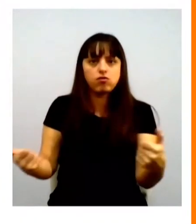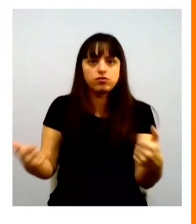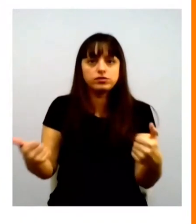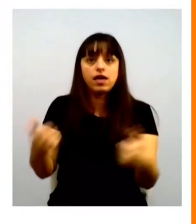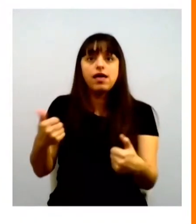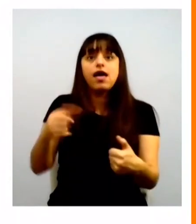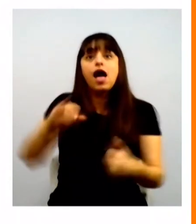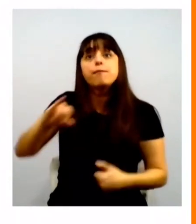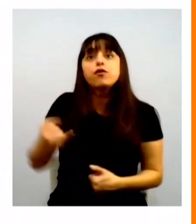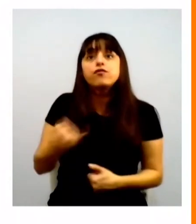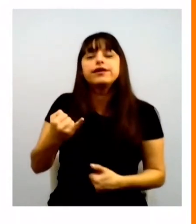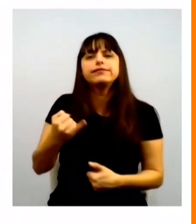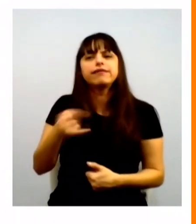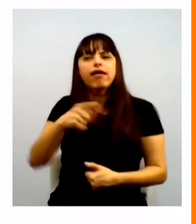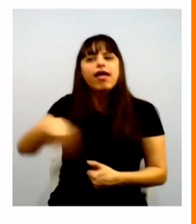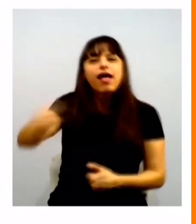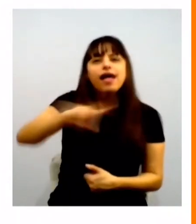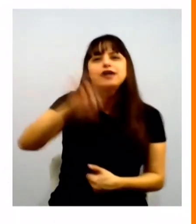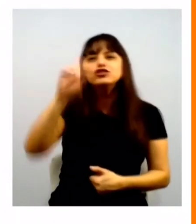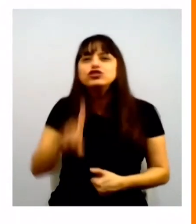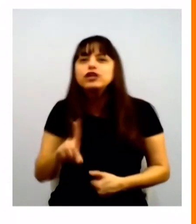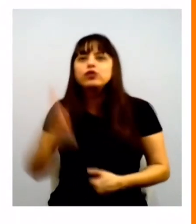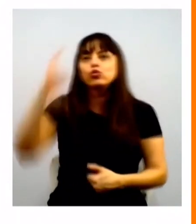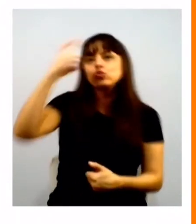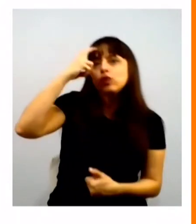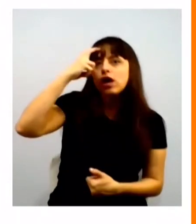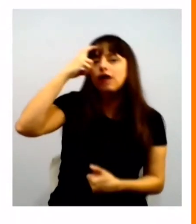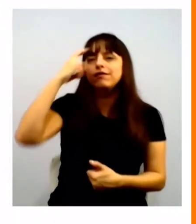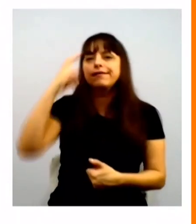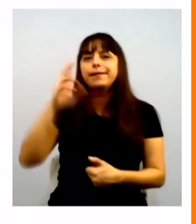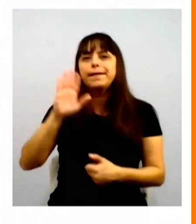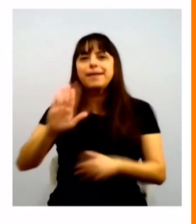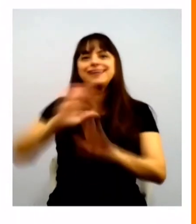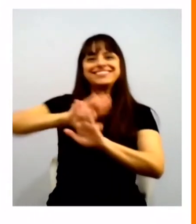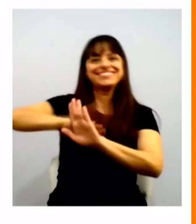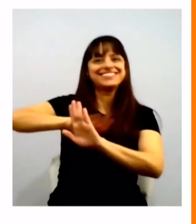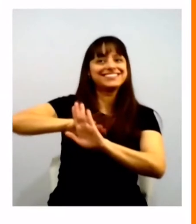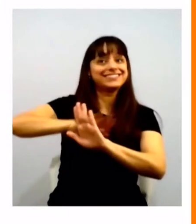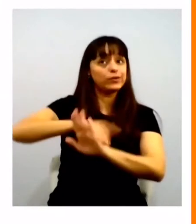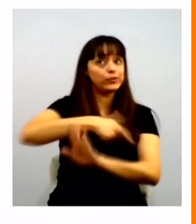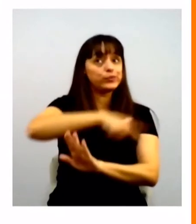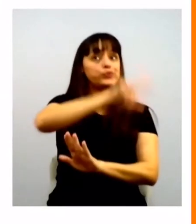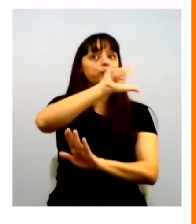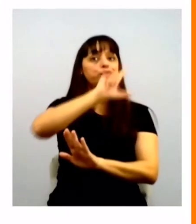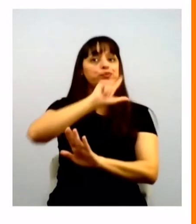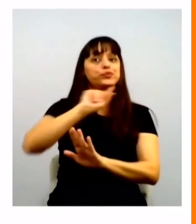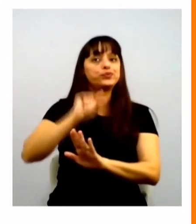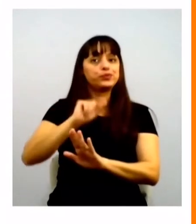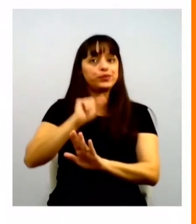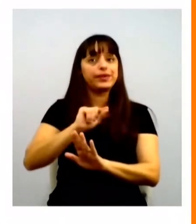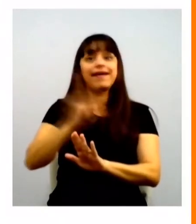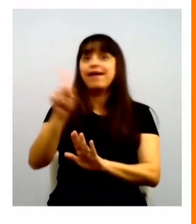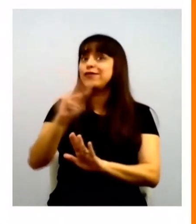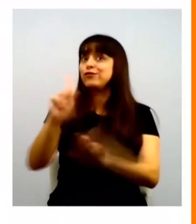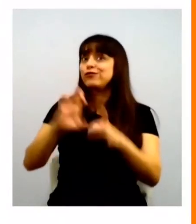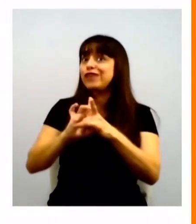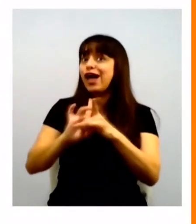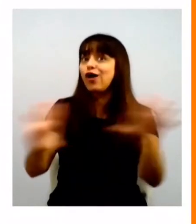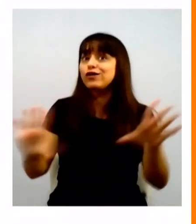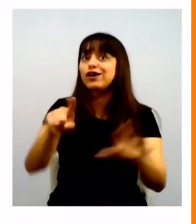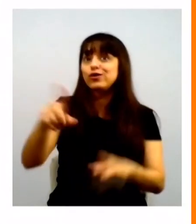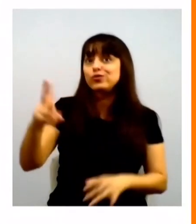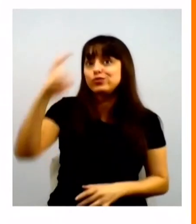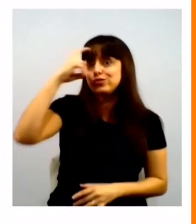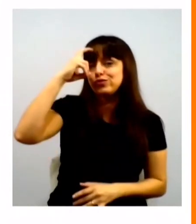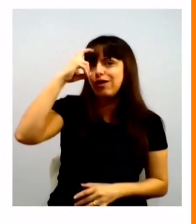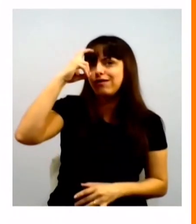direitos culturales e os cidadãos ten possibilidade de exercer sua liberdade cultural e que negam esta liberdade